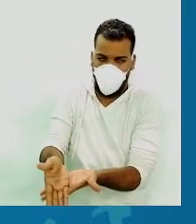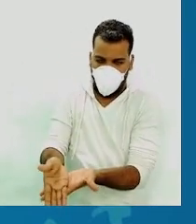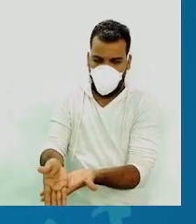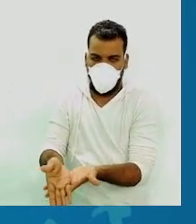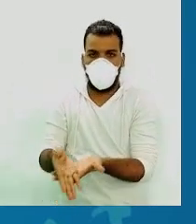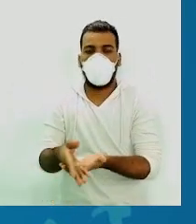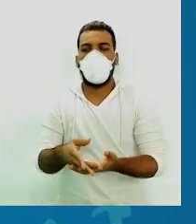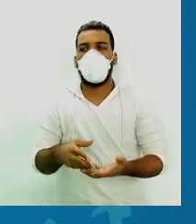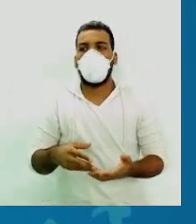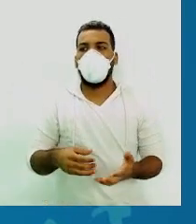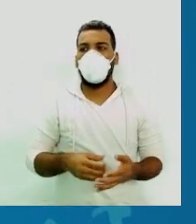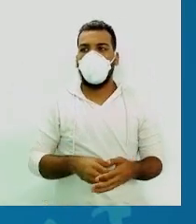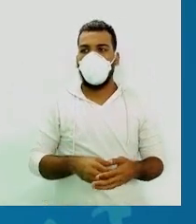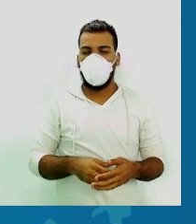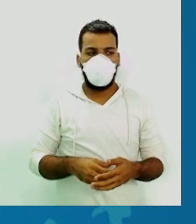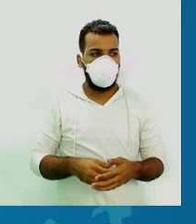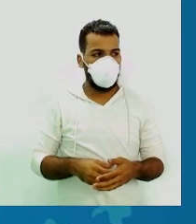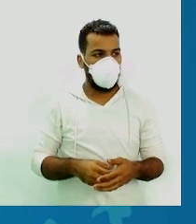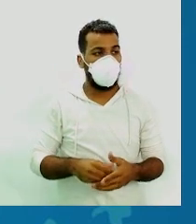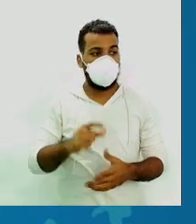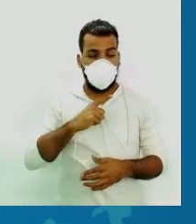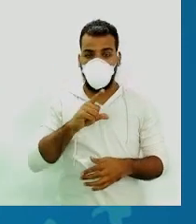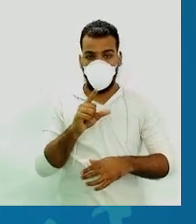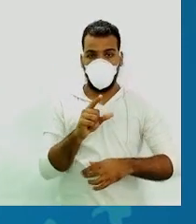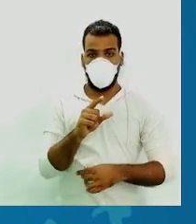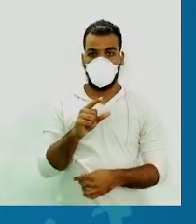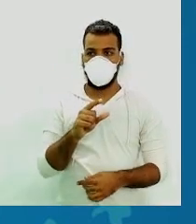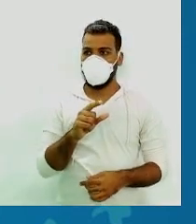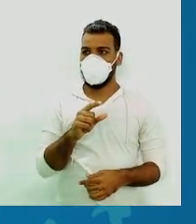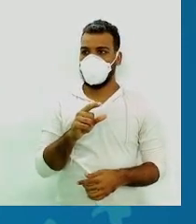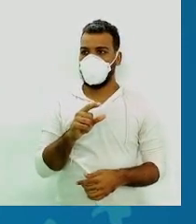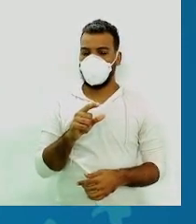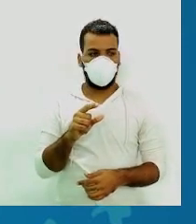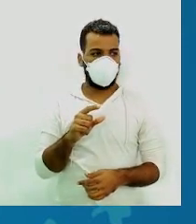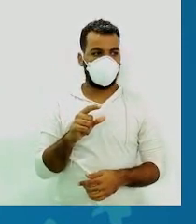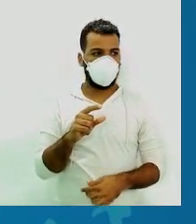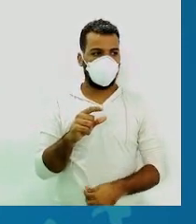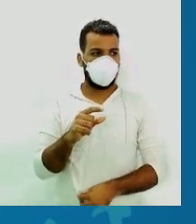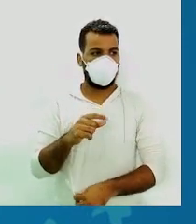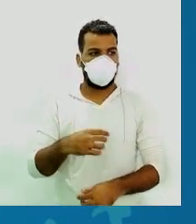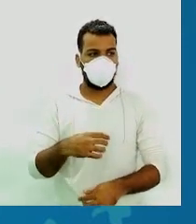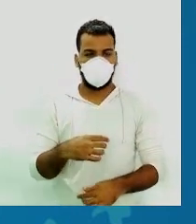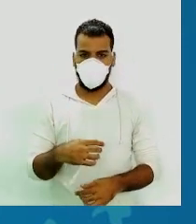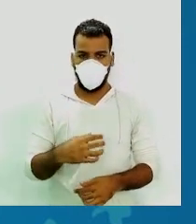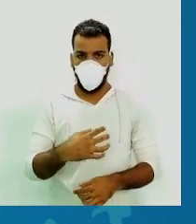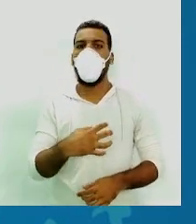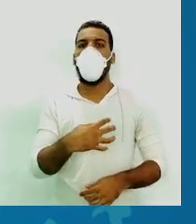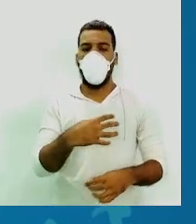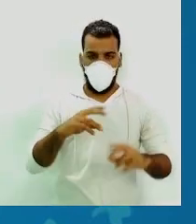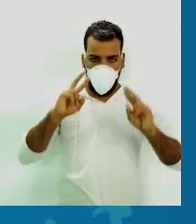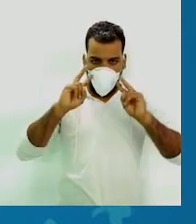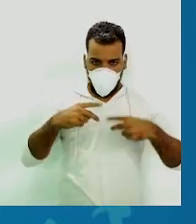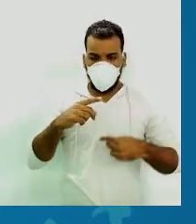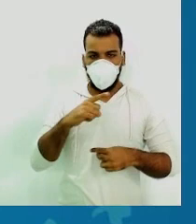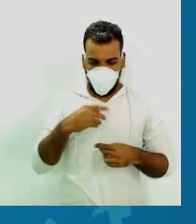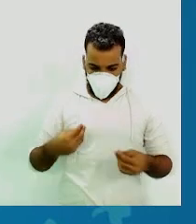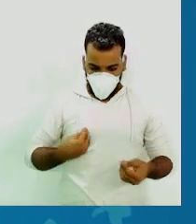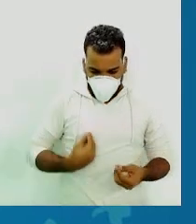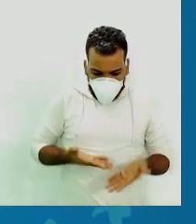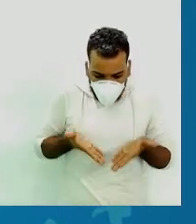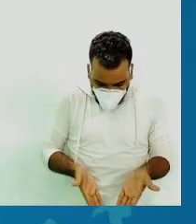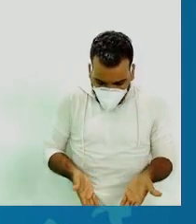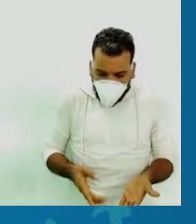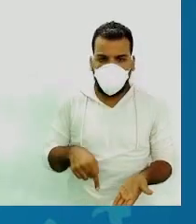dentro daquele sentido, né, de que o ser humano ele vive aqui, mas com o olhar ou com